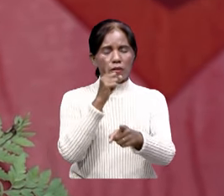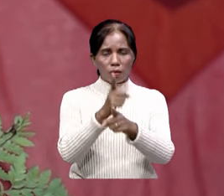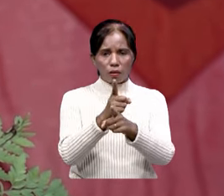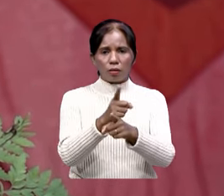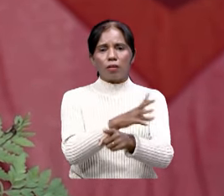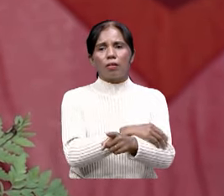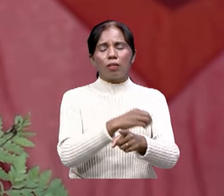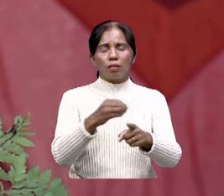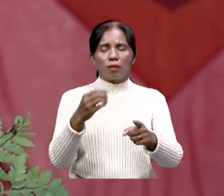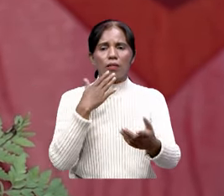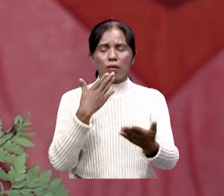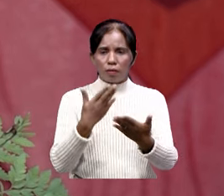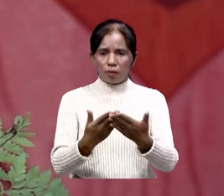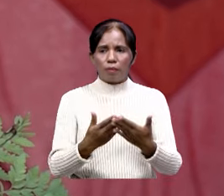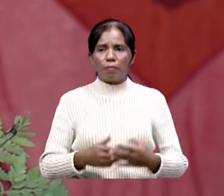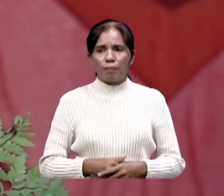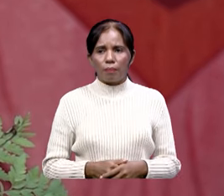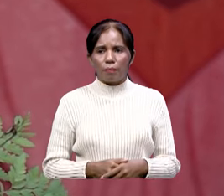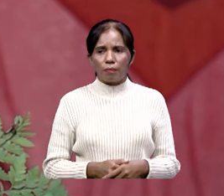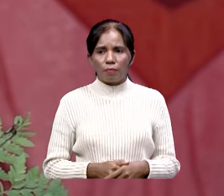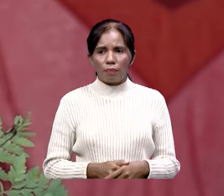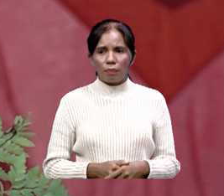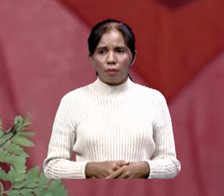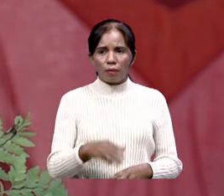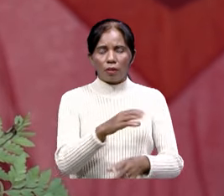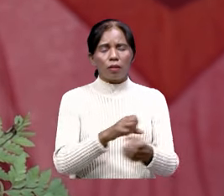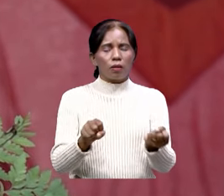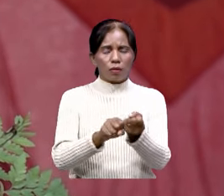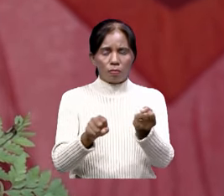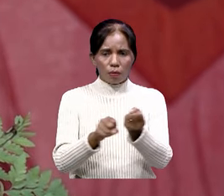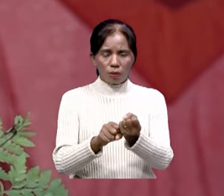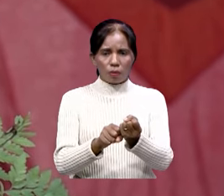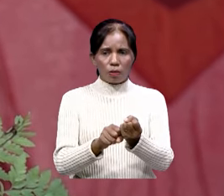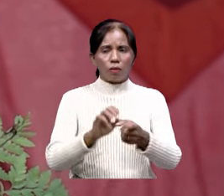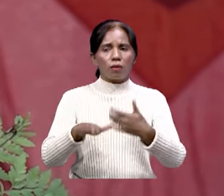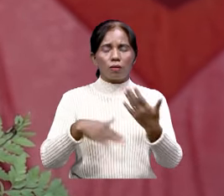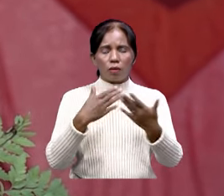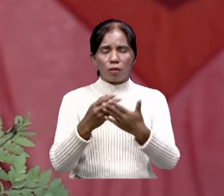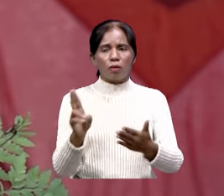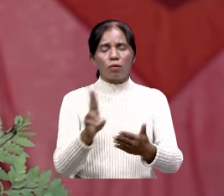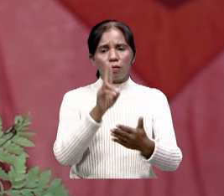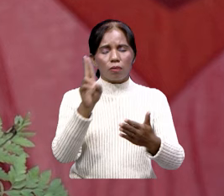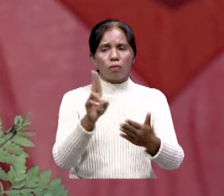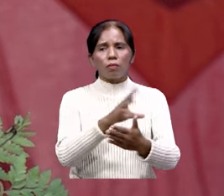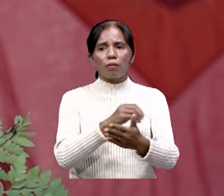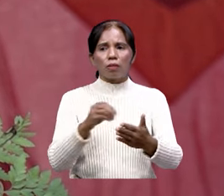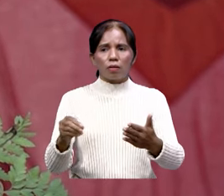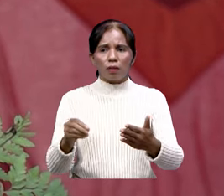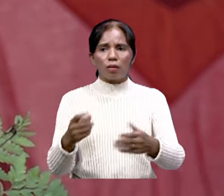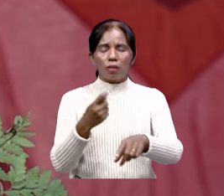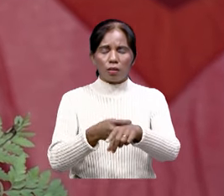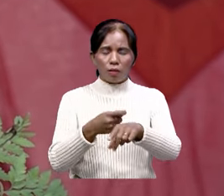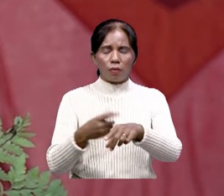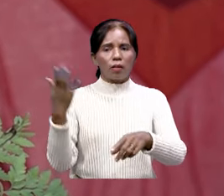resiliente e próspera. Suas contribuições tanto durante os anos de conflito como em tempos de